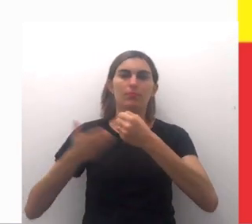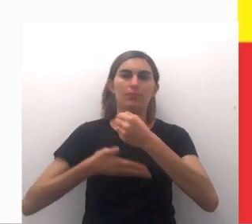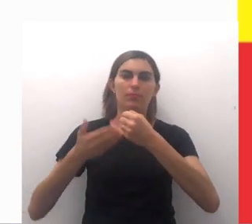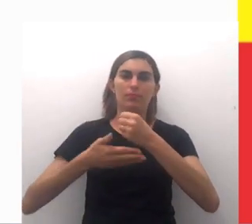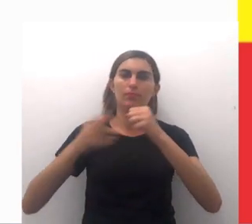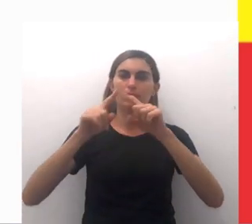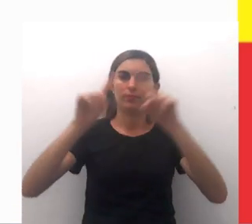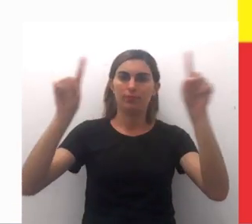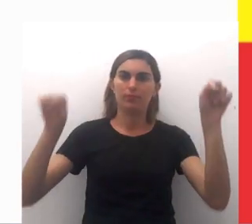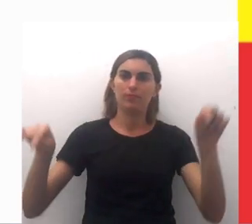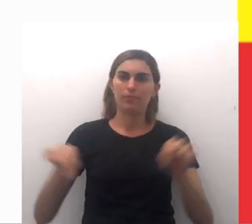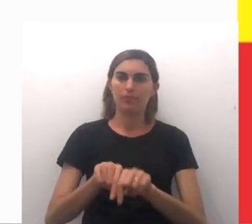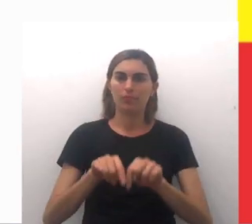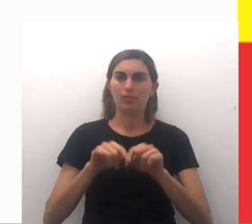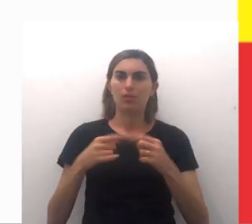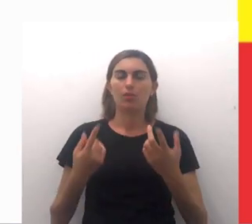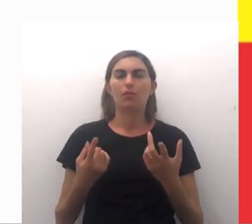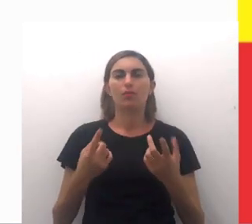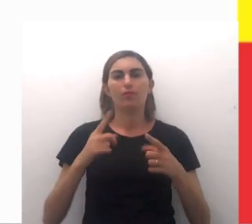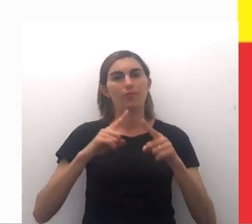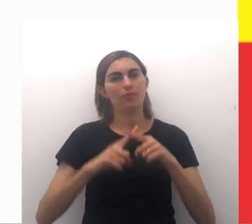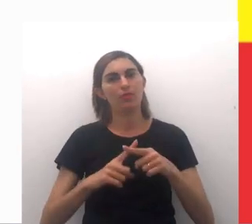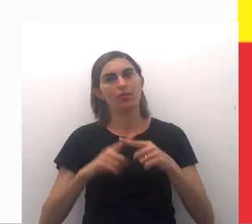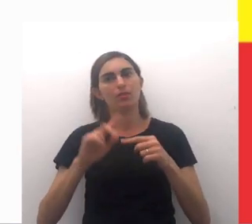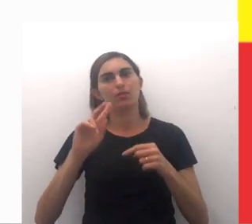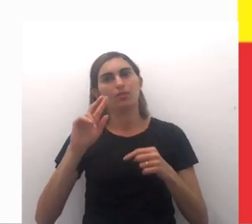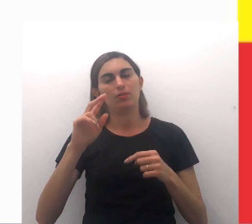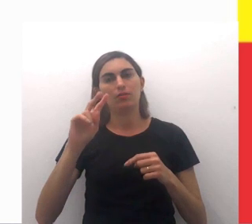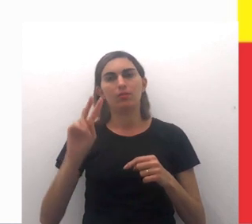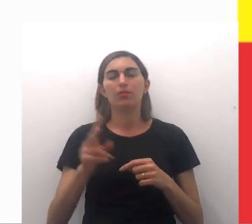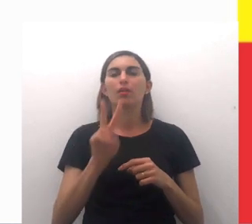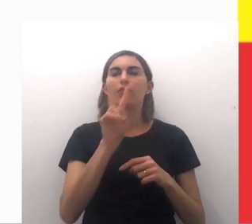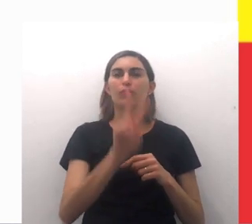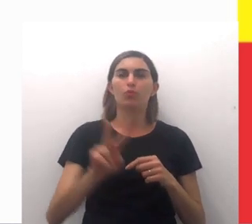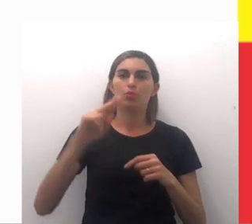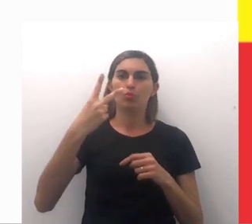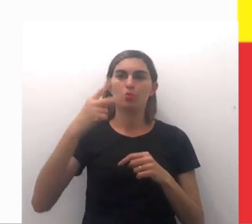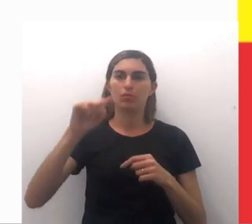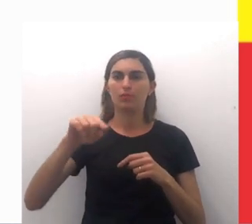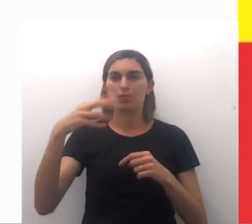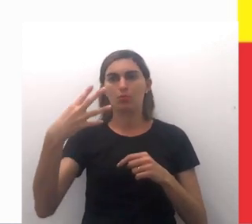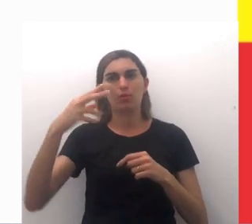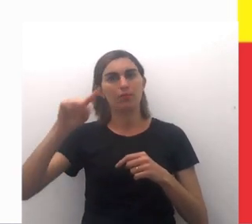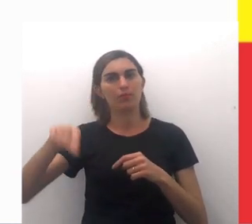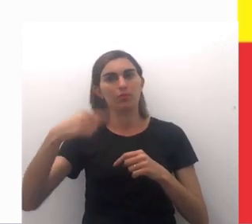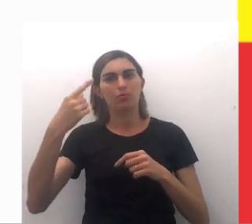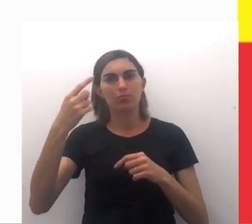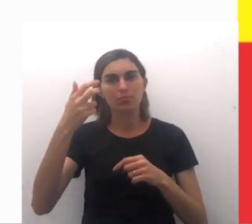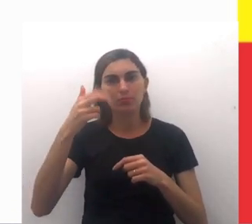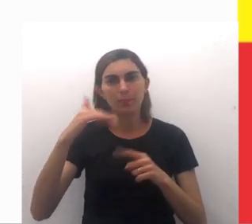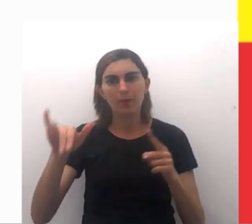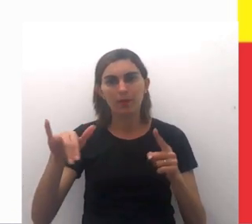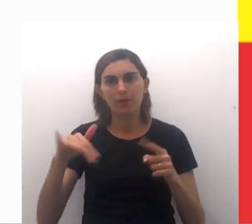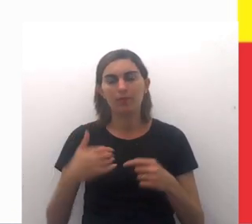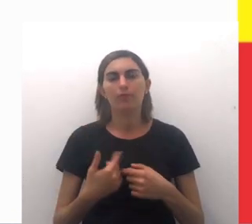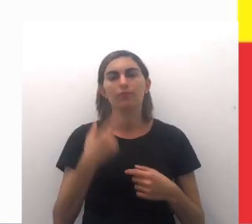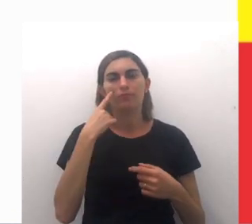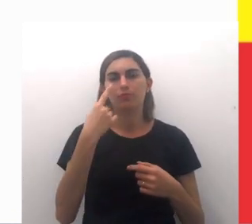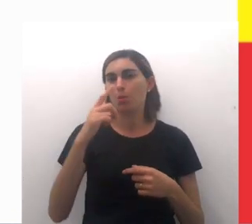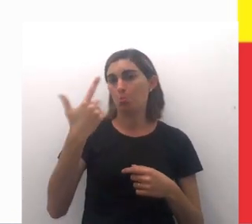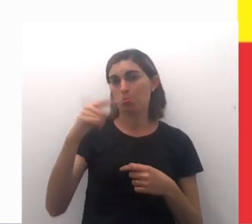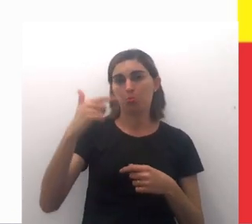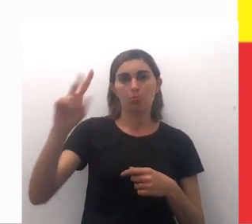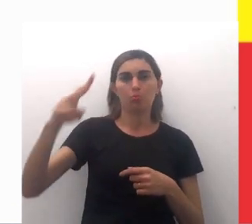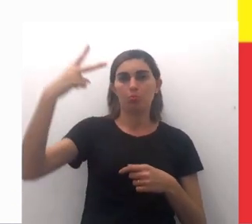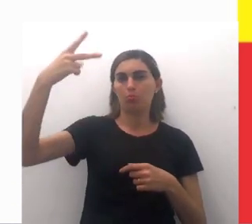um retângulo, comprimento vezes largura vezes altura. Então, 2 vezes 4 vezes 1,5. Como não